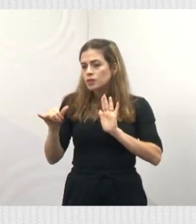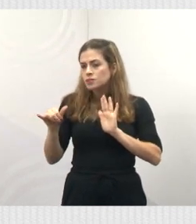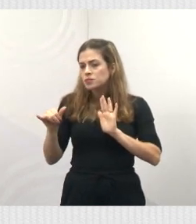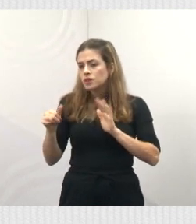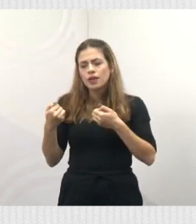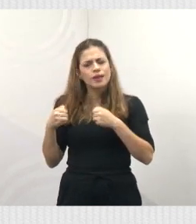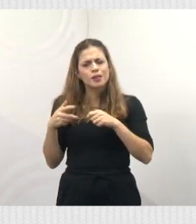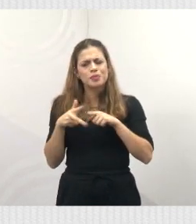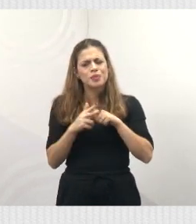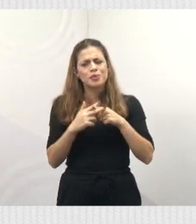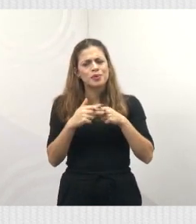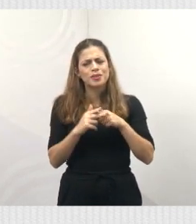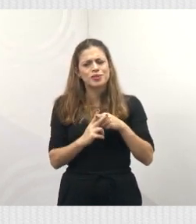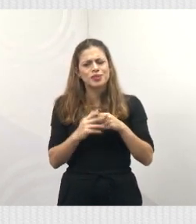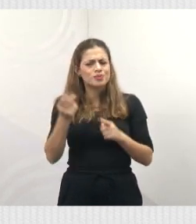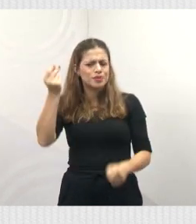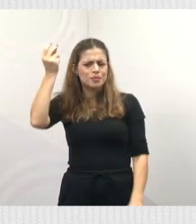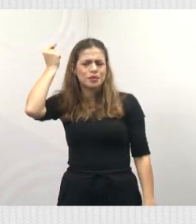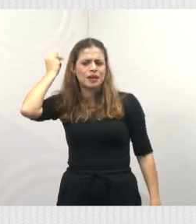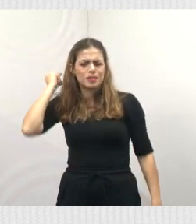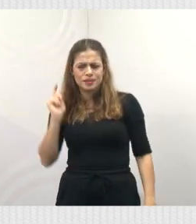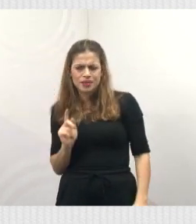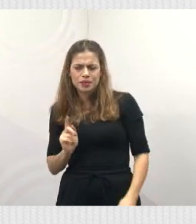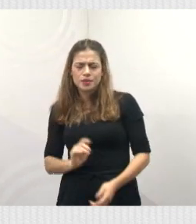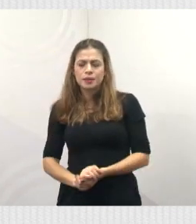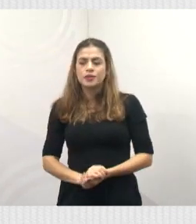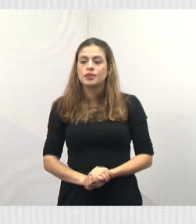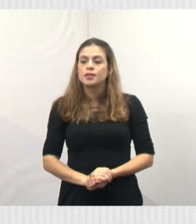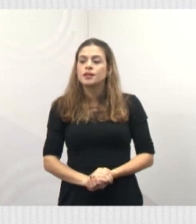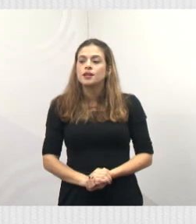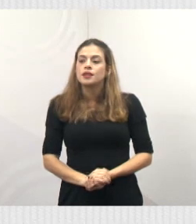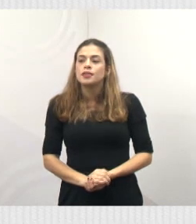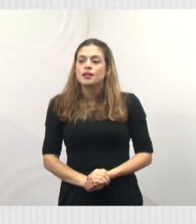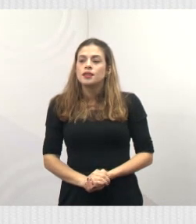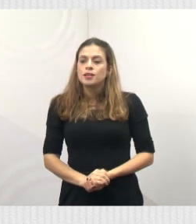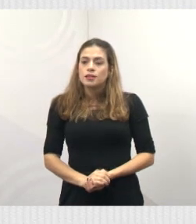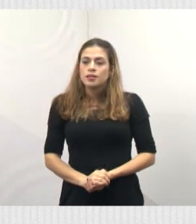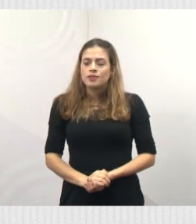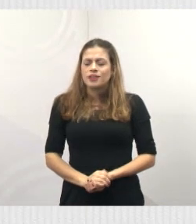não precisa corrigir o passado. A próxima, por favor.